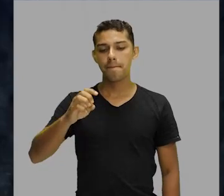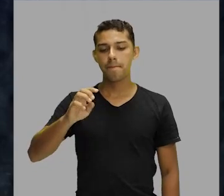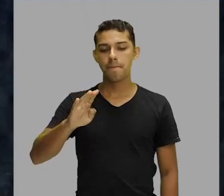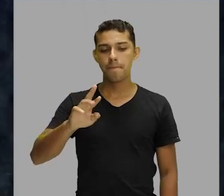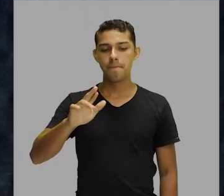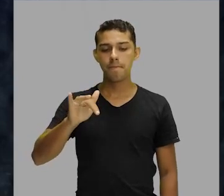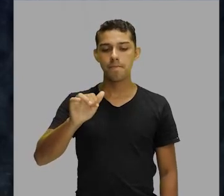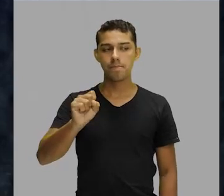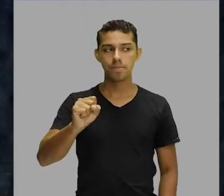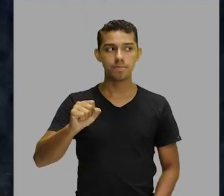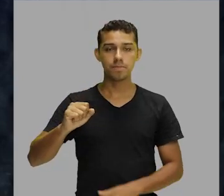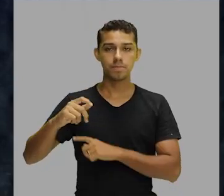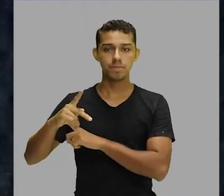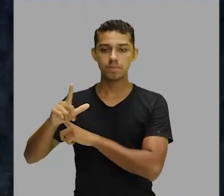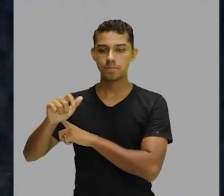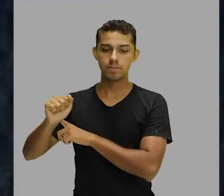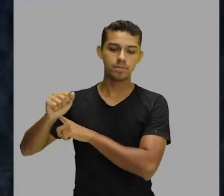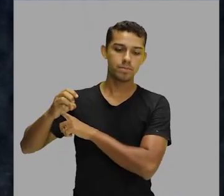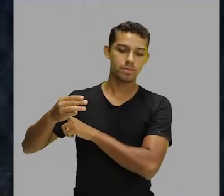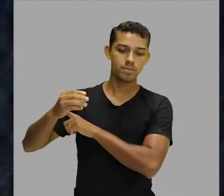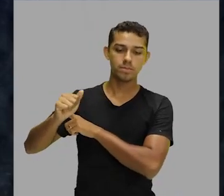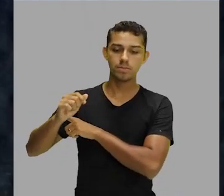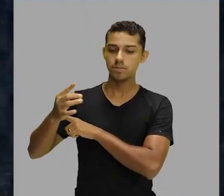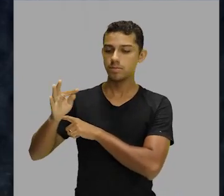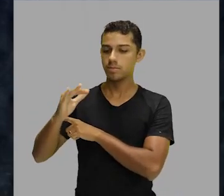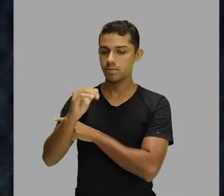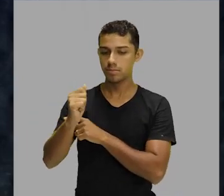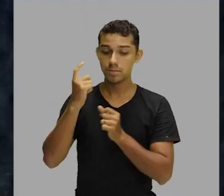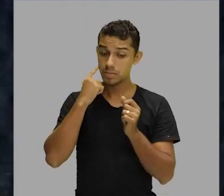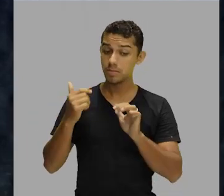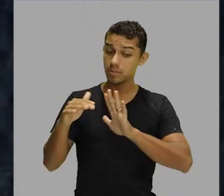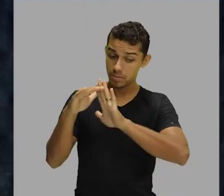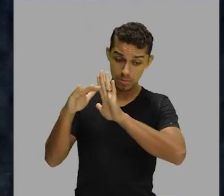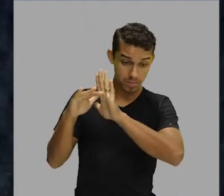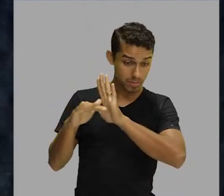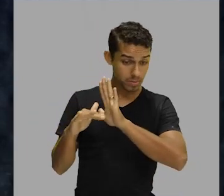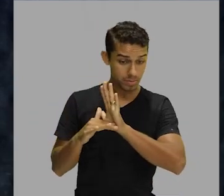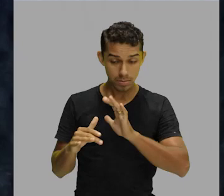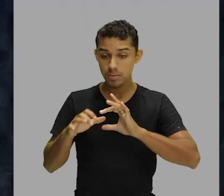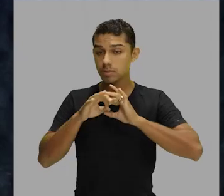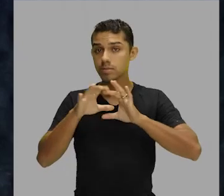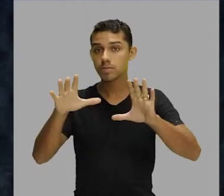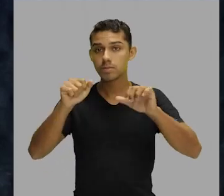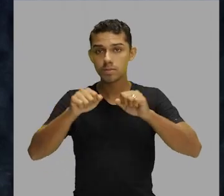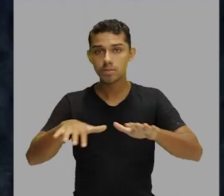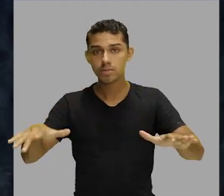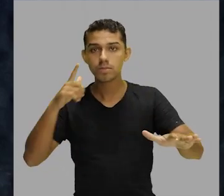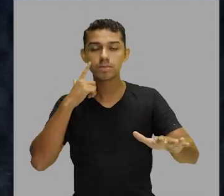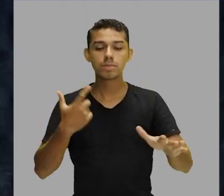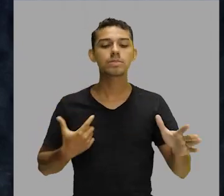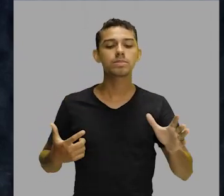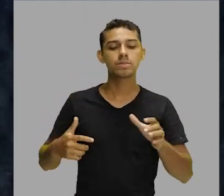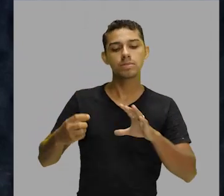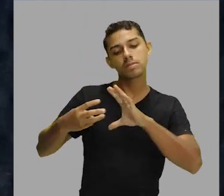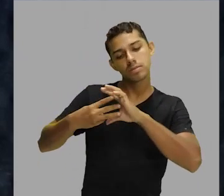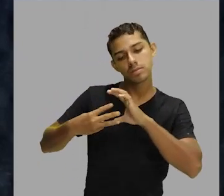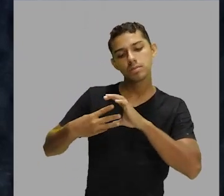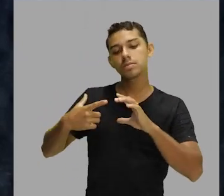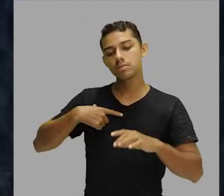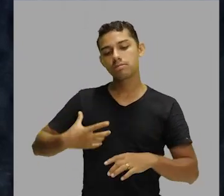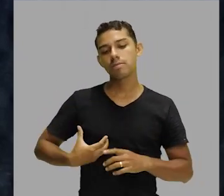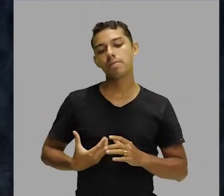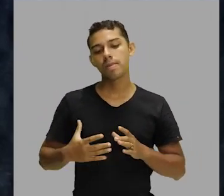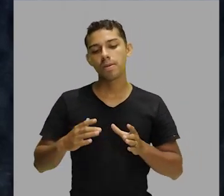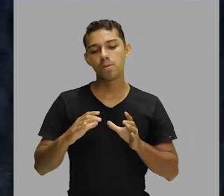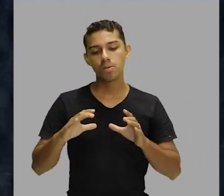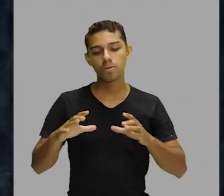membrana dessa célula. E nesse processo, ele vai liberar para o interior dessa célula os componentes